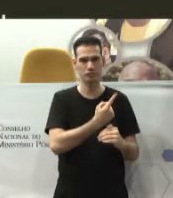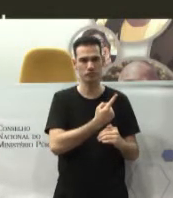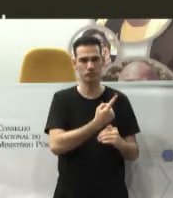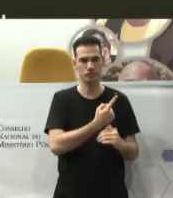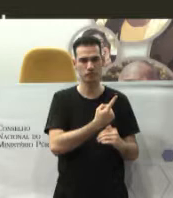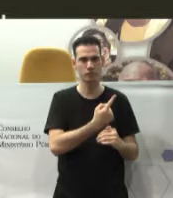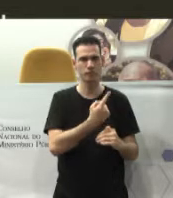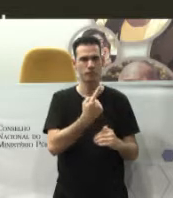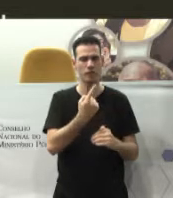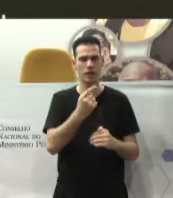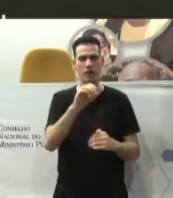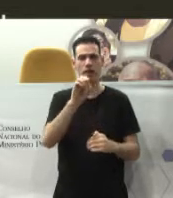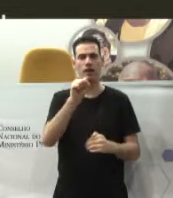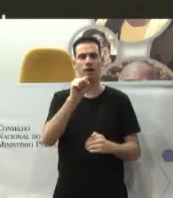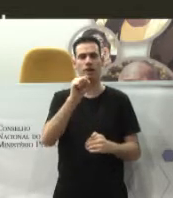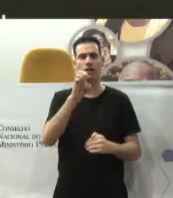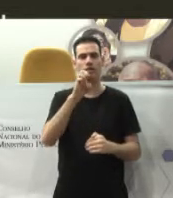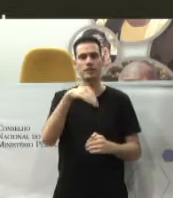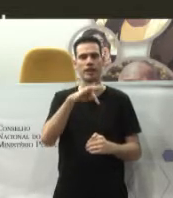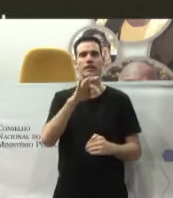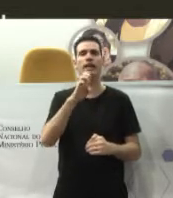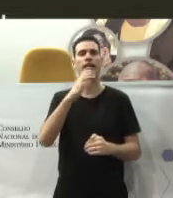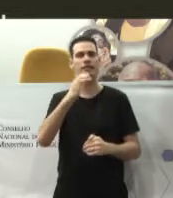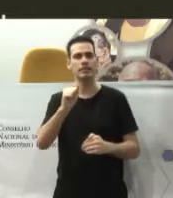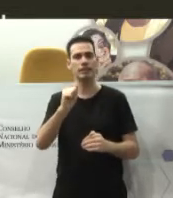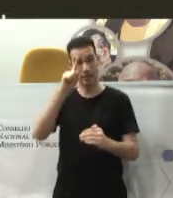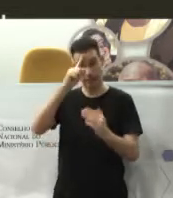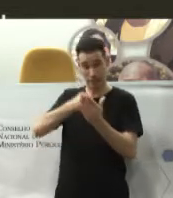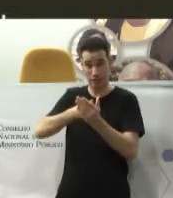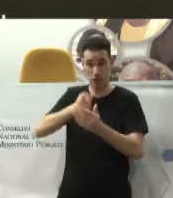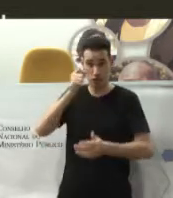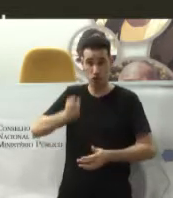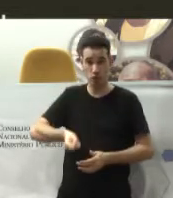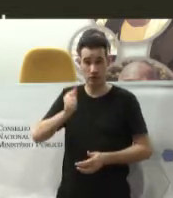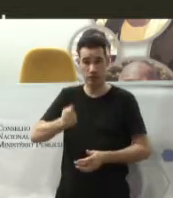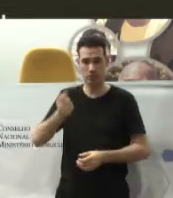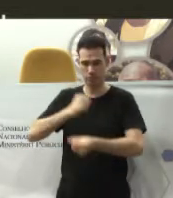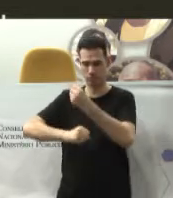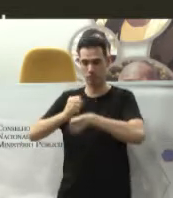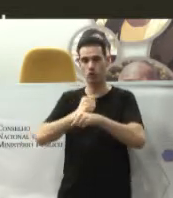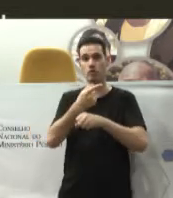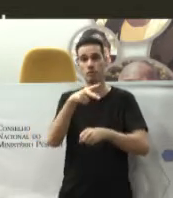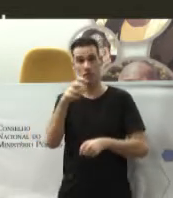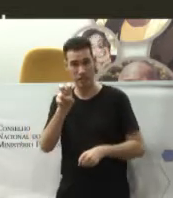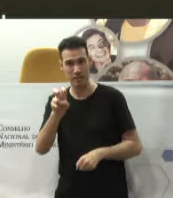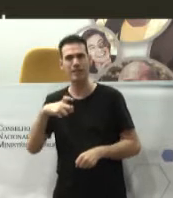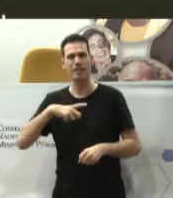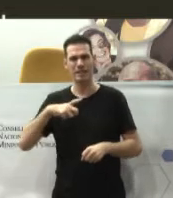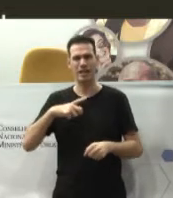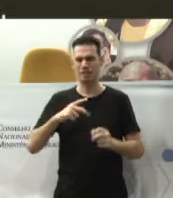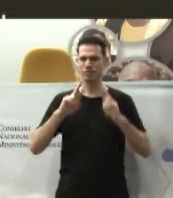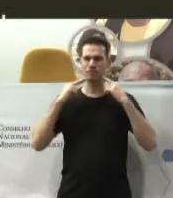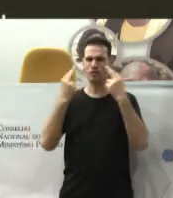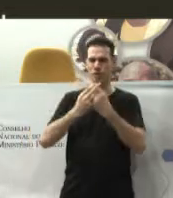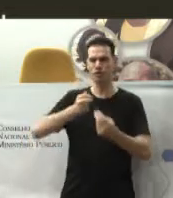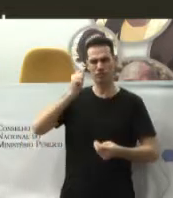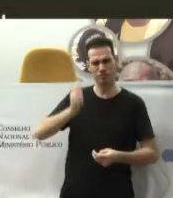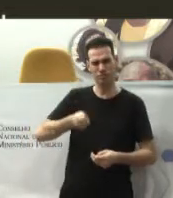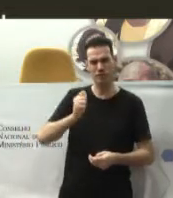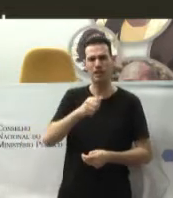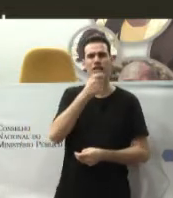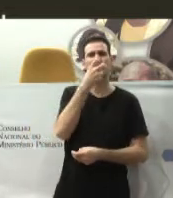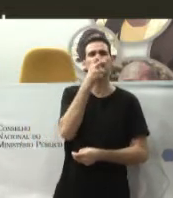foi em maio de 2015. Foram realizadas até hoje 52 audiências judiciais,